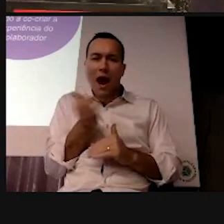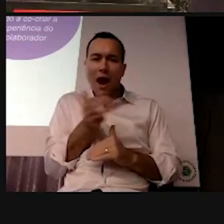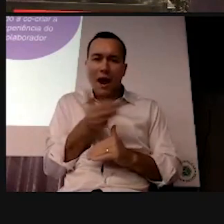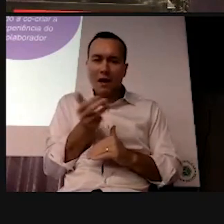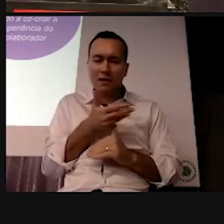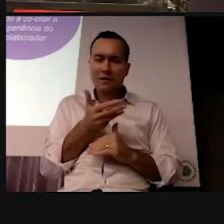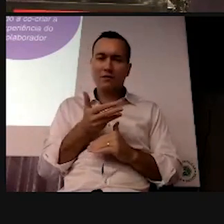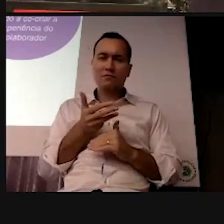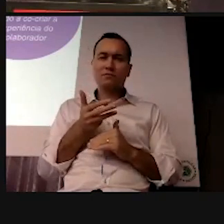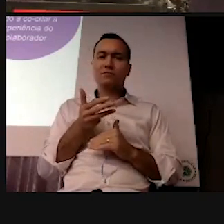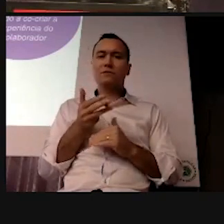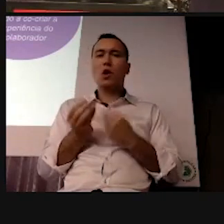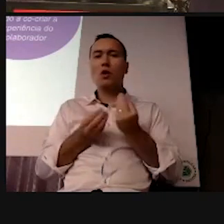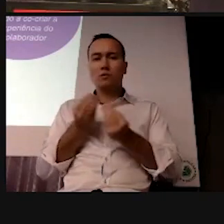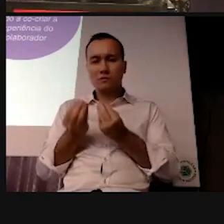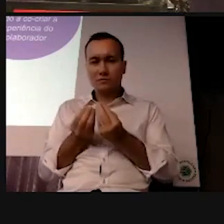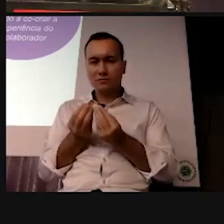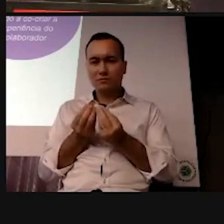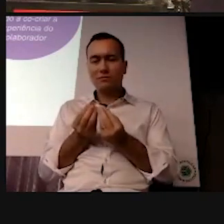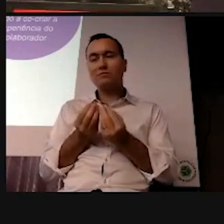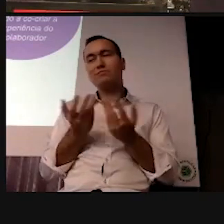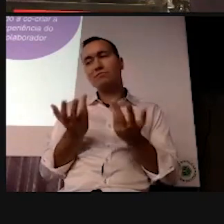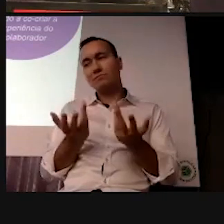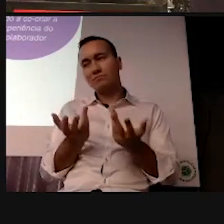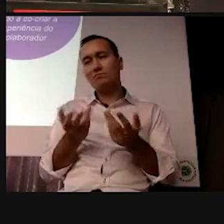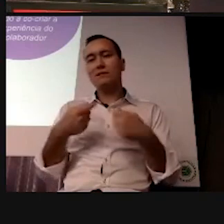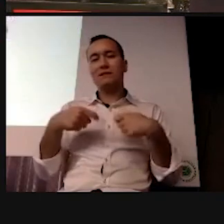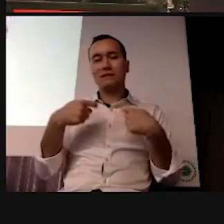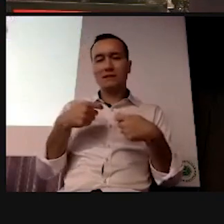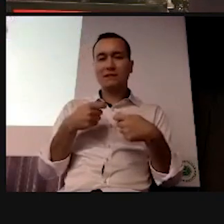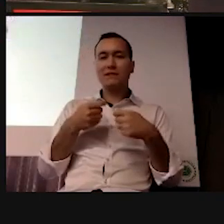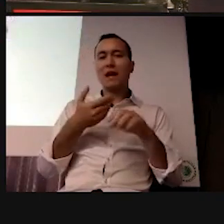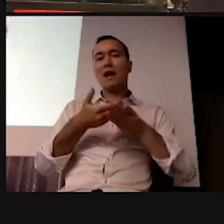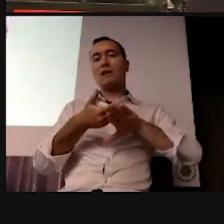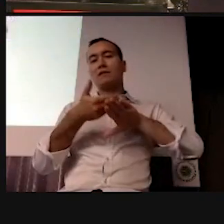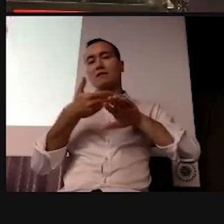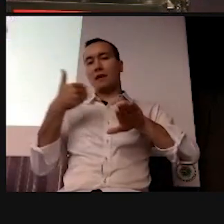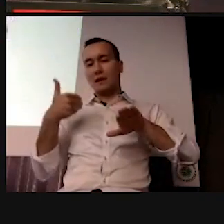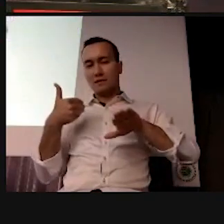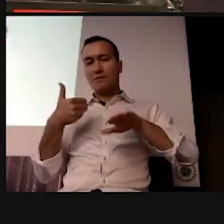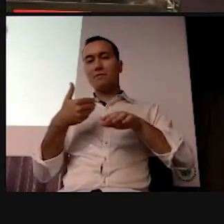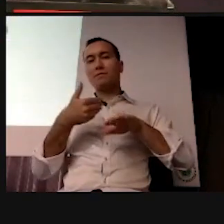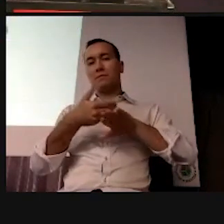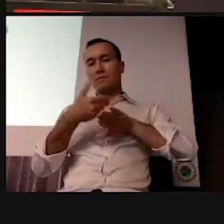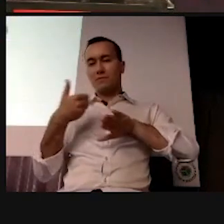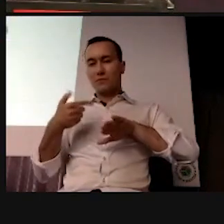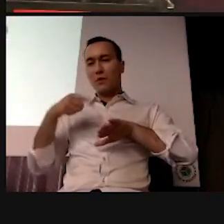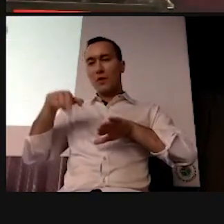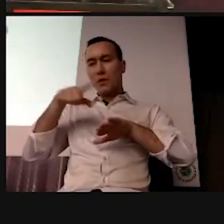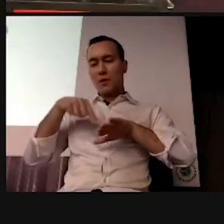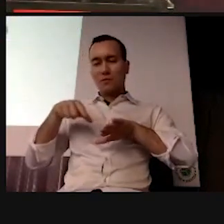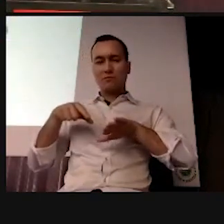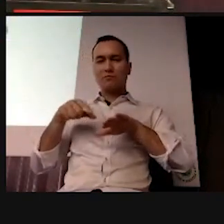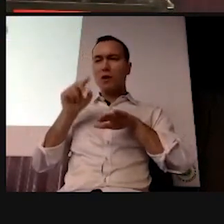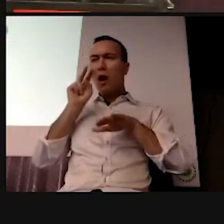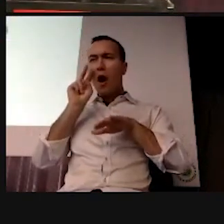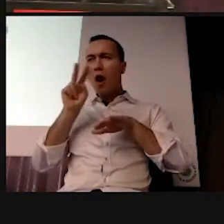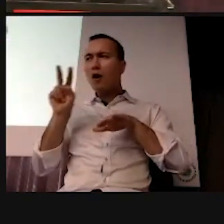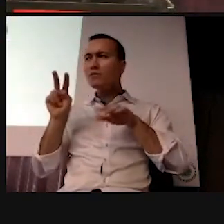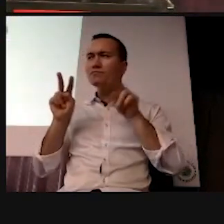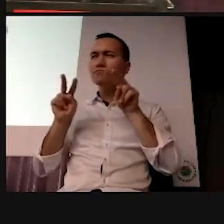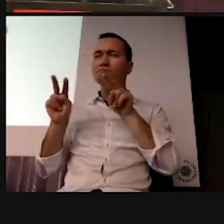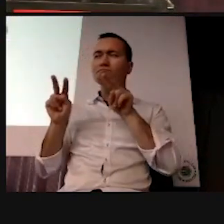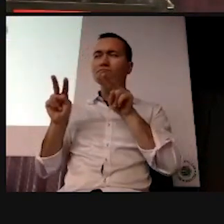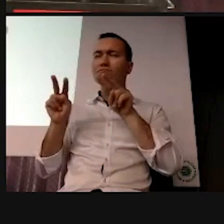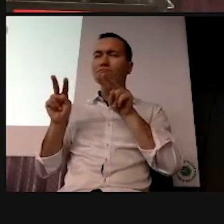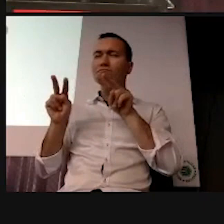para a forma como ele faz as coisas. E aí, obviamente, posso usar os frameworks, né? Kanban, Scrum, Design Thinking, Lean Inception e